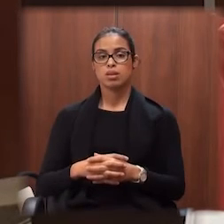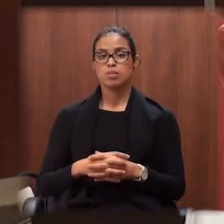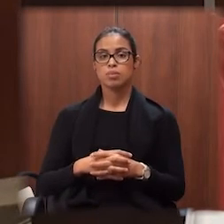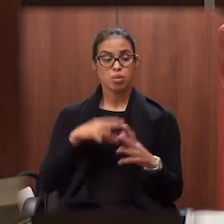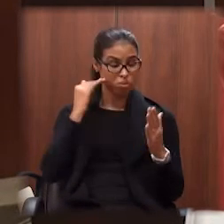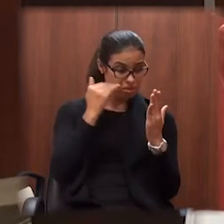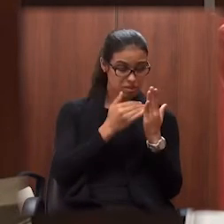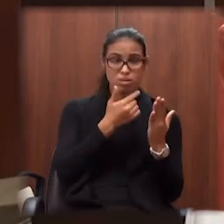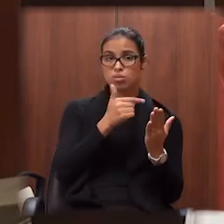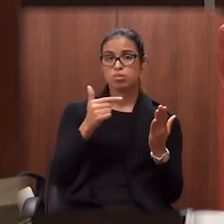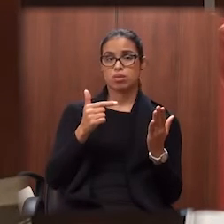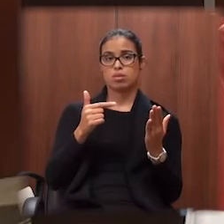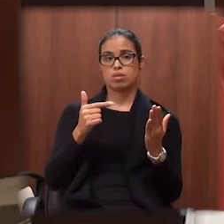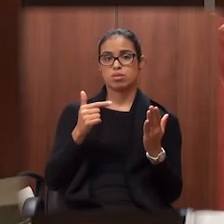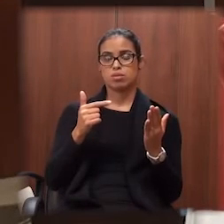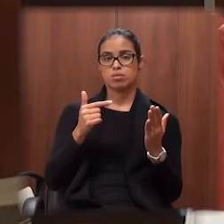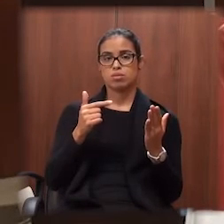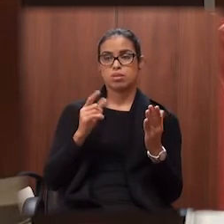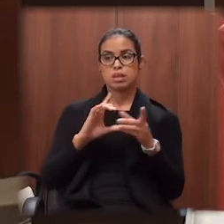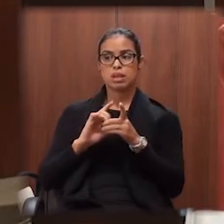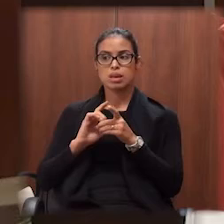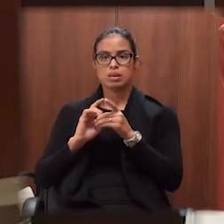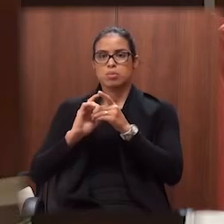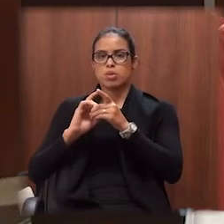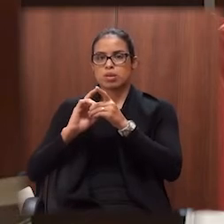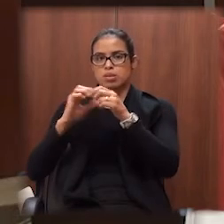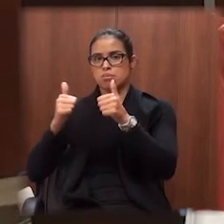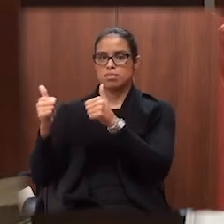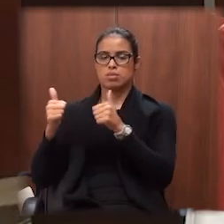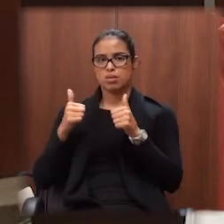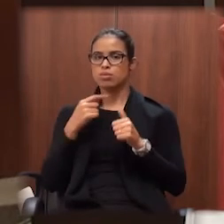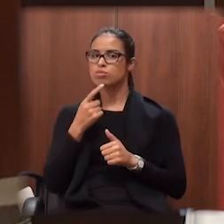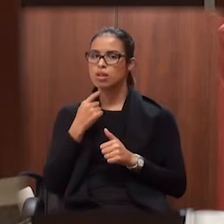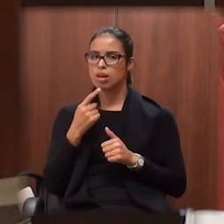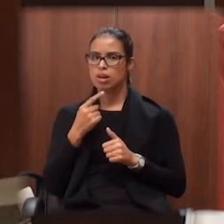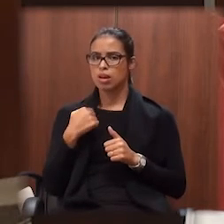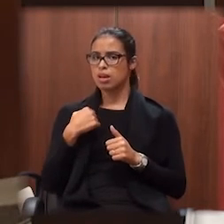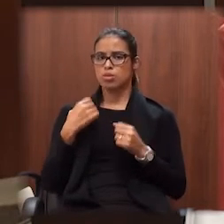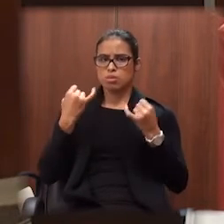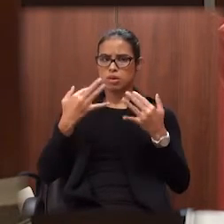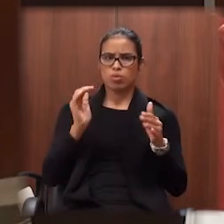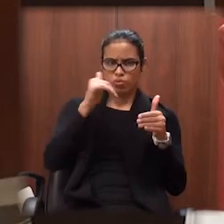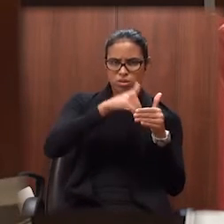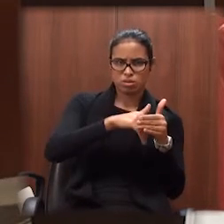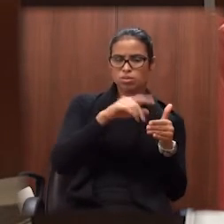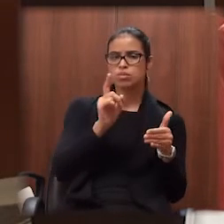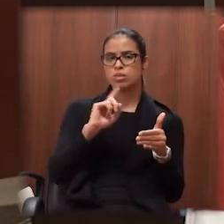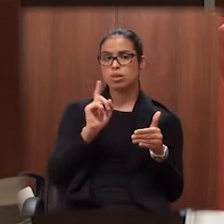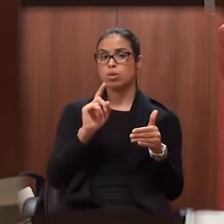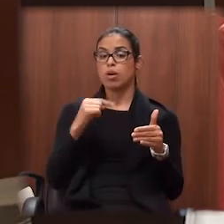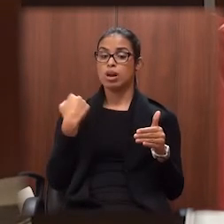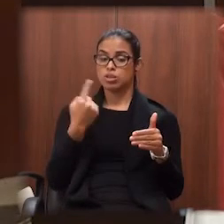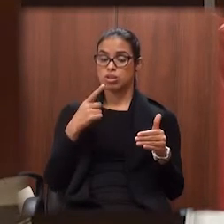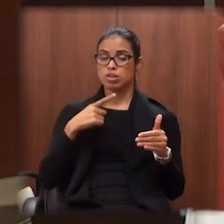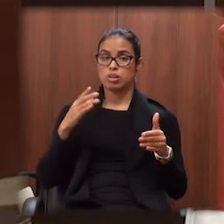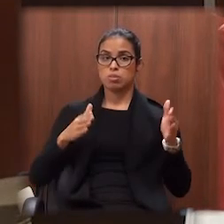democracia, e não essa democracia formal, que é ter eleições, rotação no poder, etc. Nós estamos vivendo